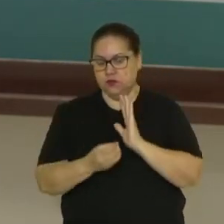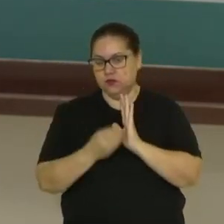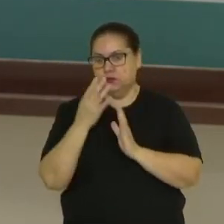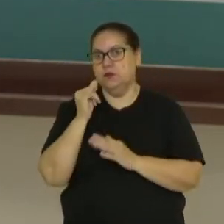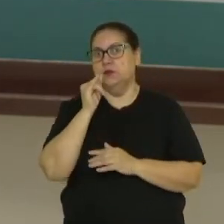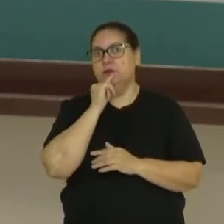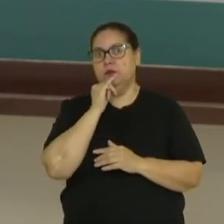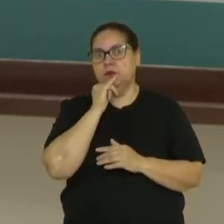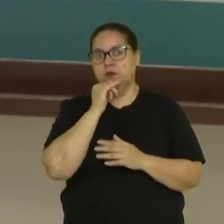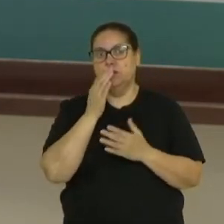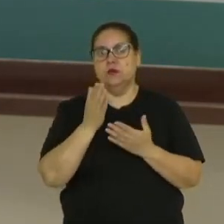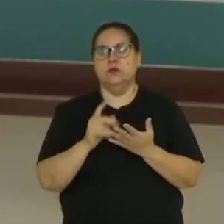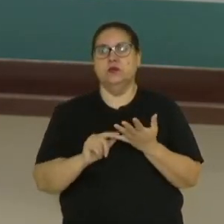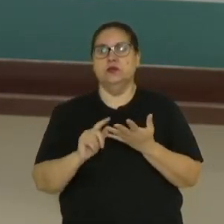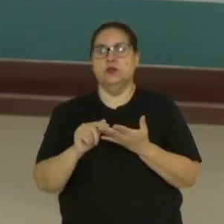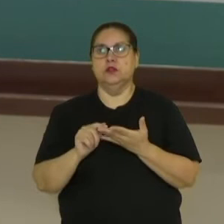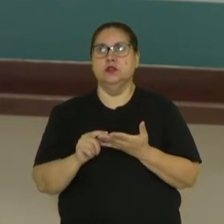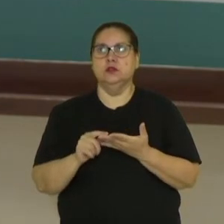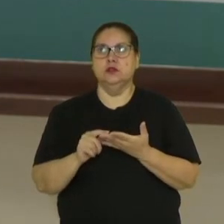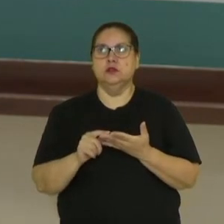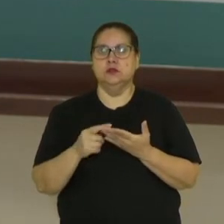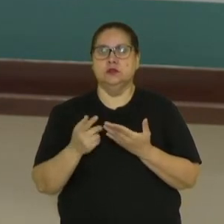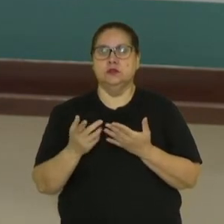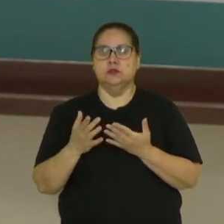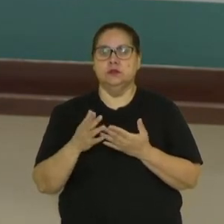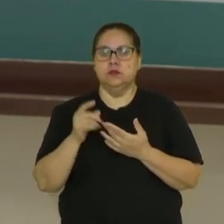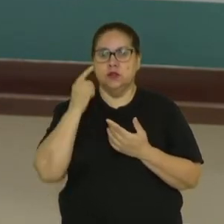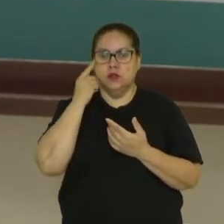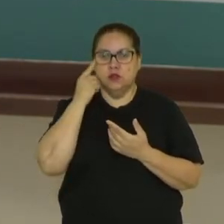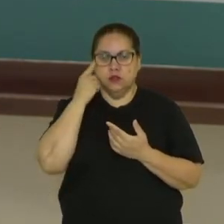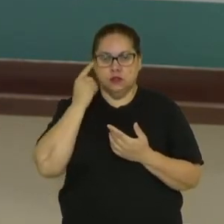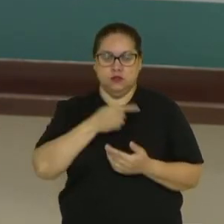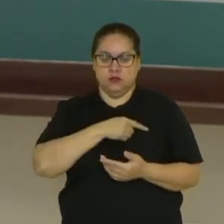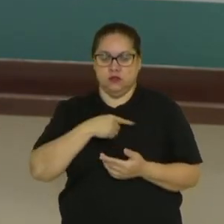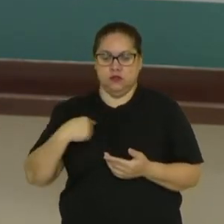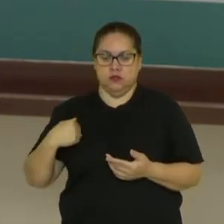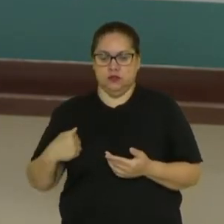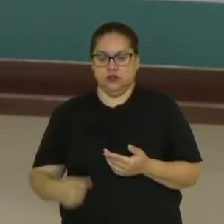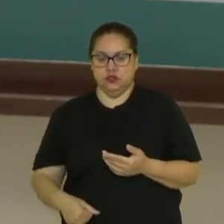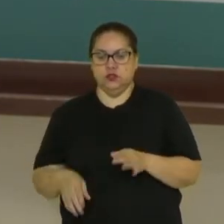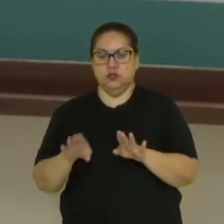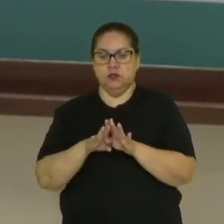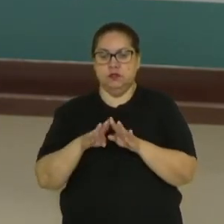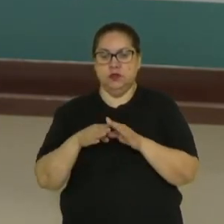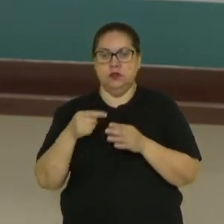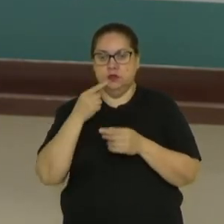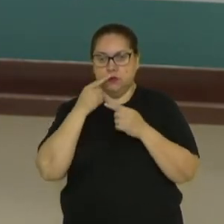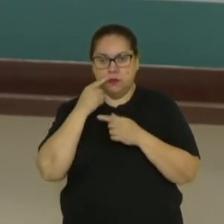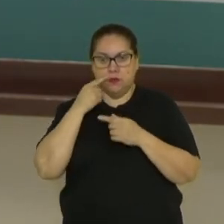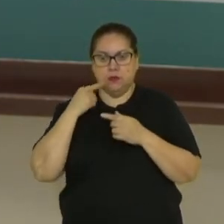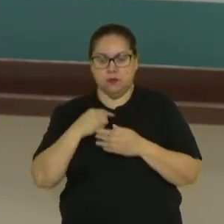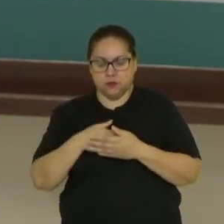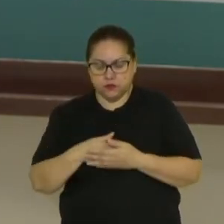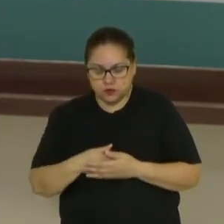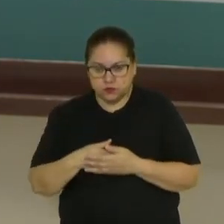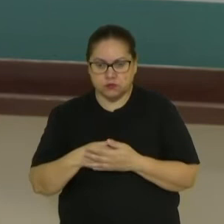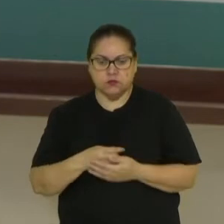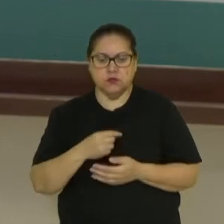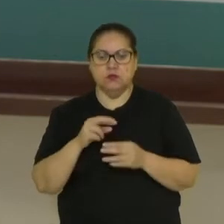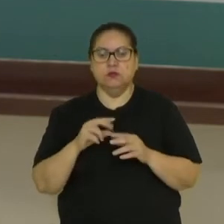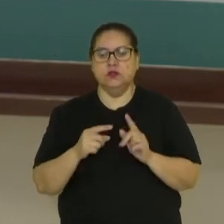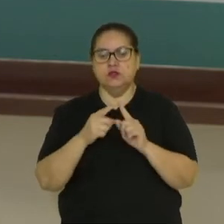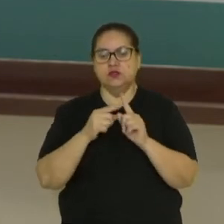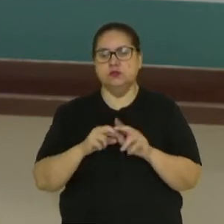por exemplo, temos ali na China, né, e também no Japão, vários tipos de religiões,